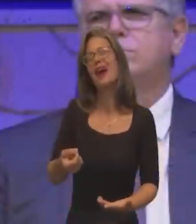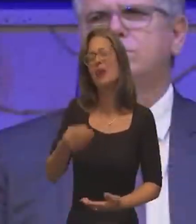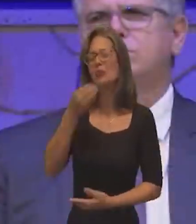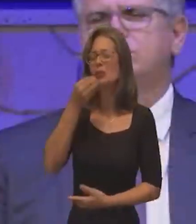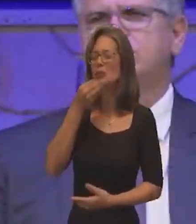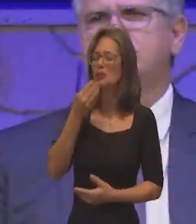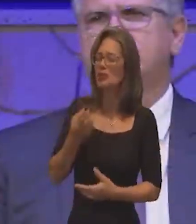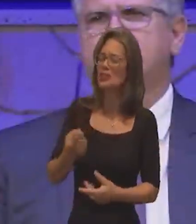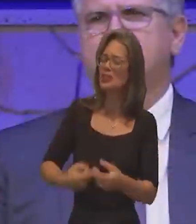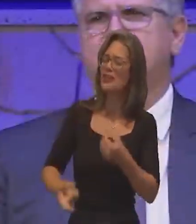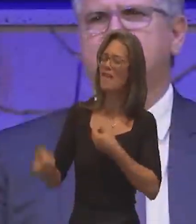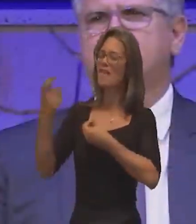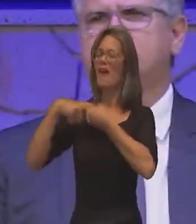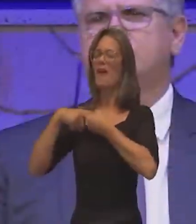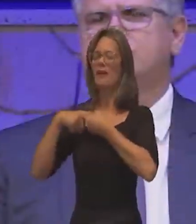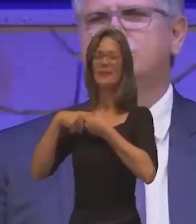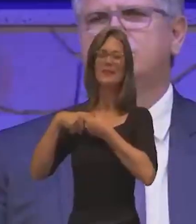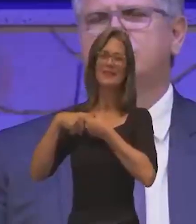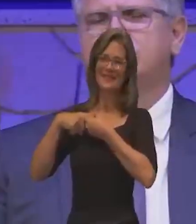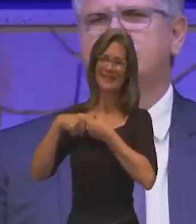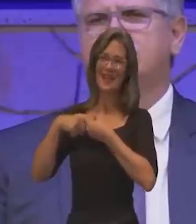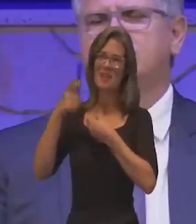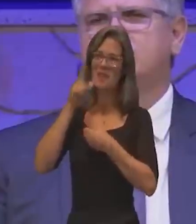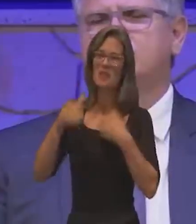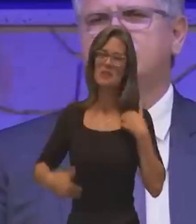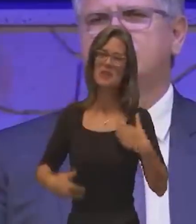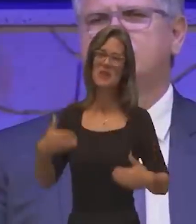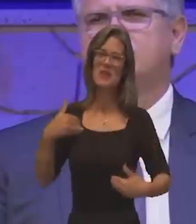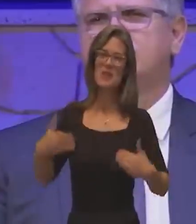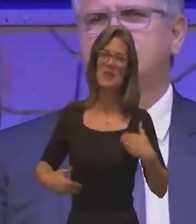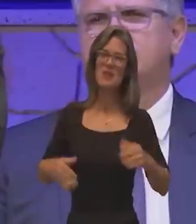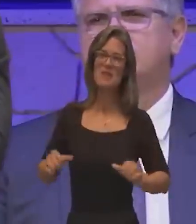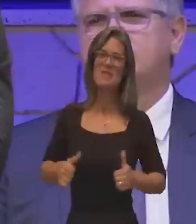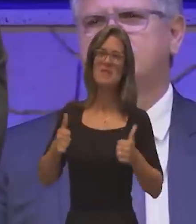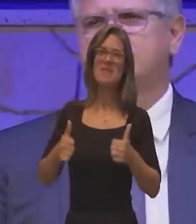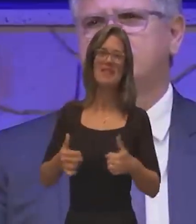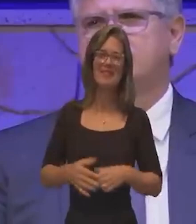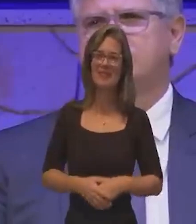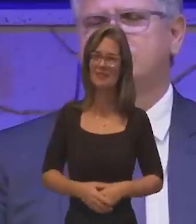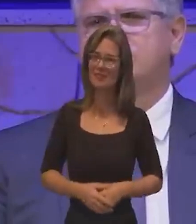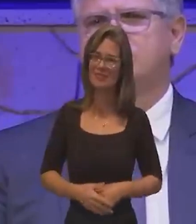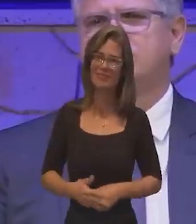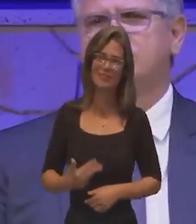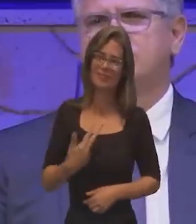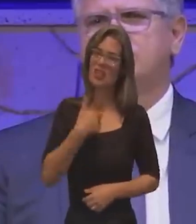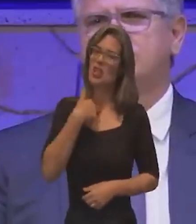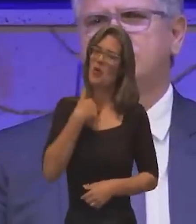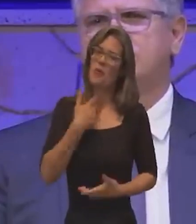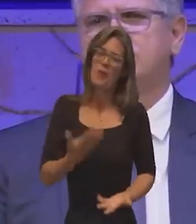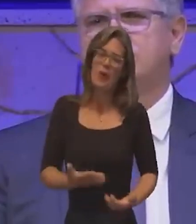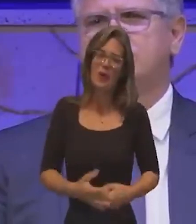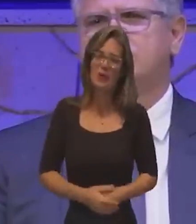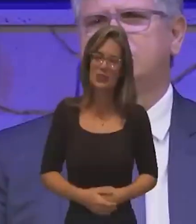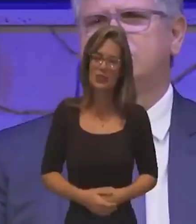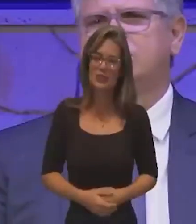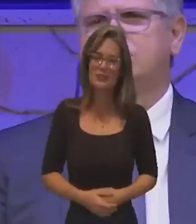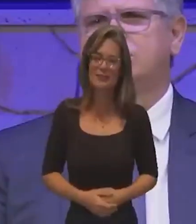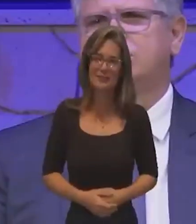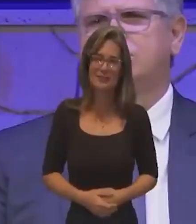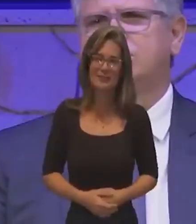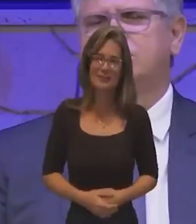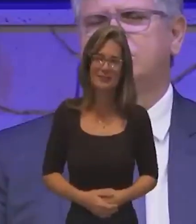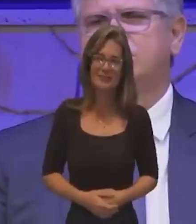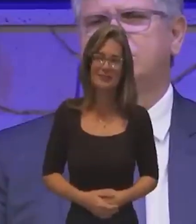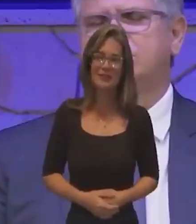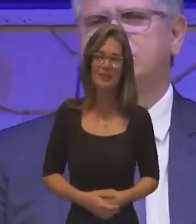voltar atrás, mas não podemos retornar ao passado para ter o vigor da juventude, porque o Senhor também, assim